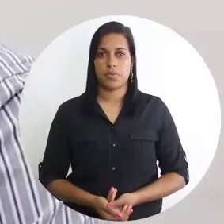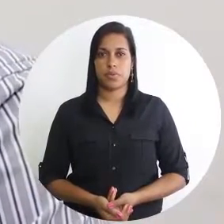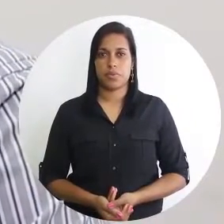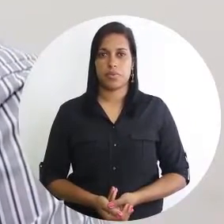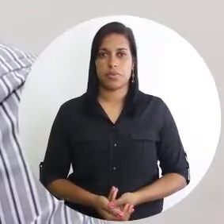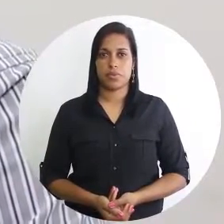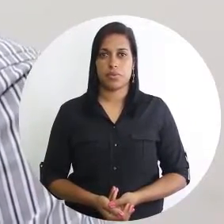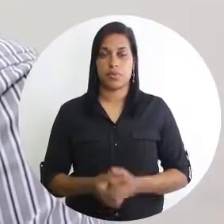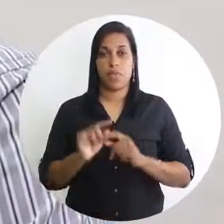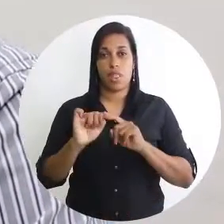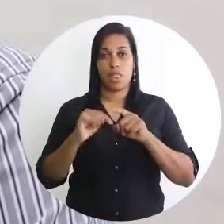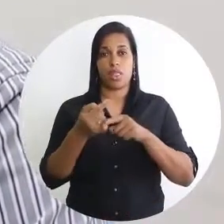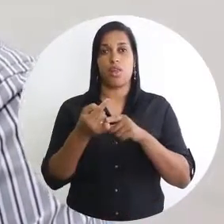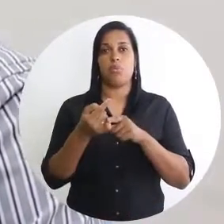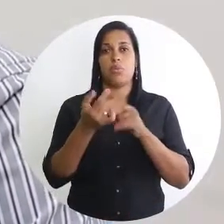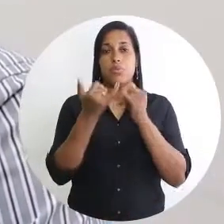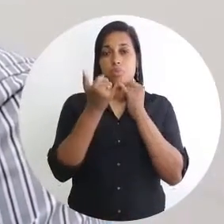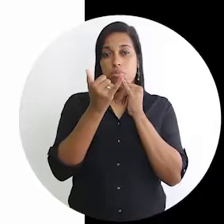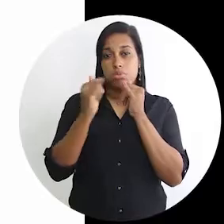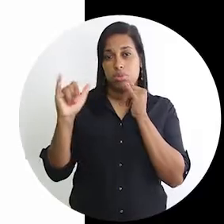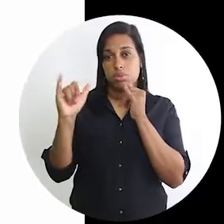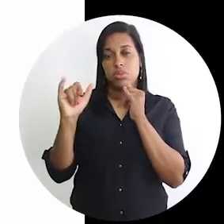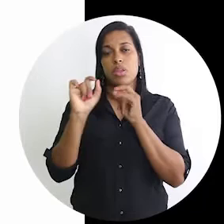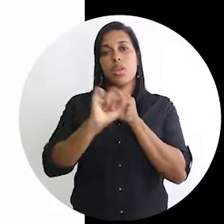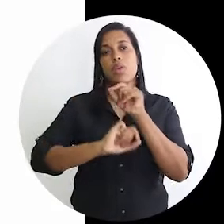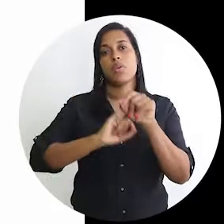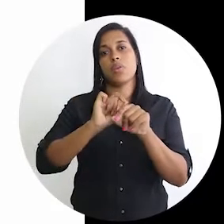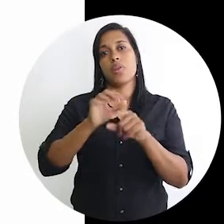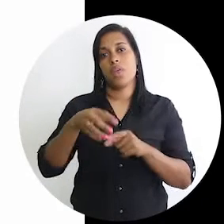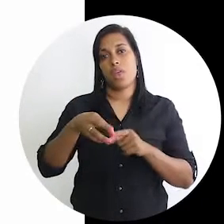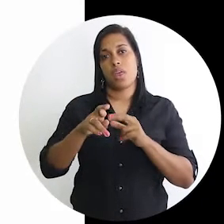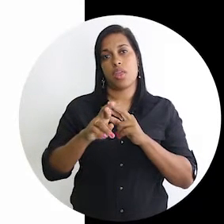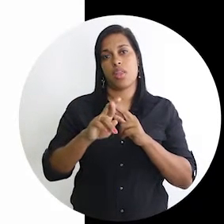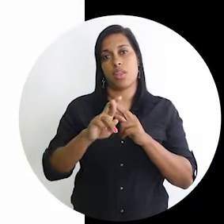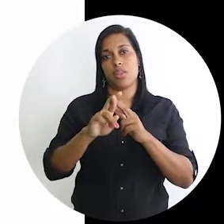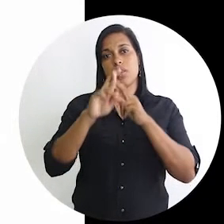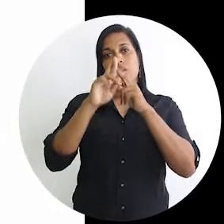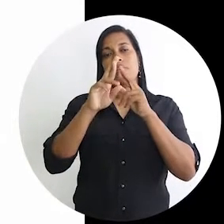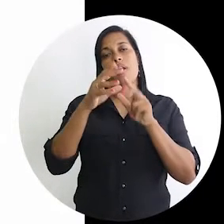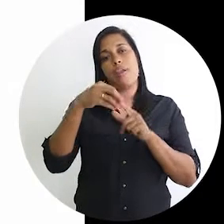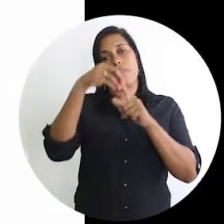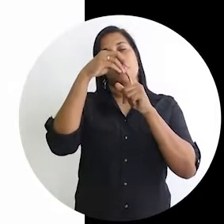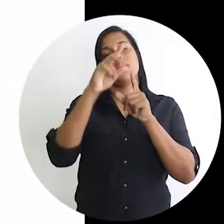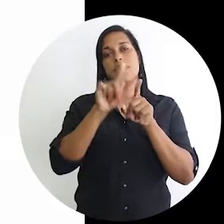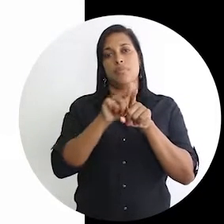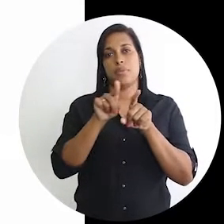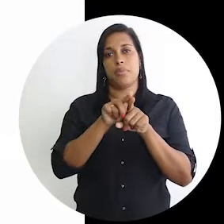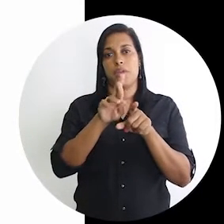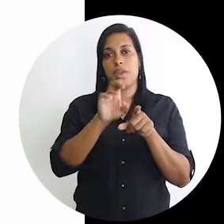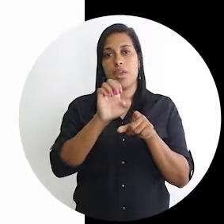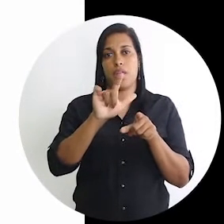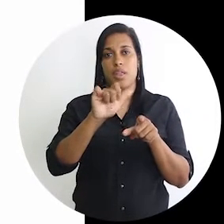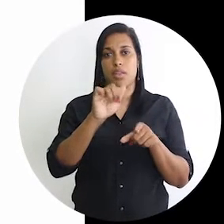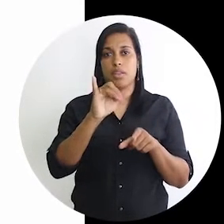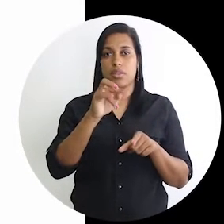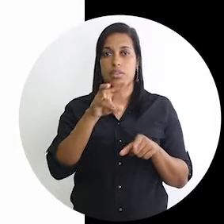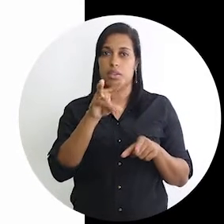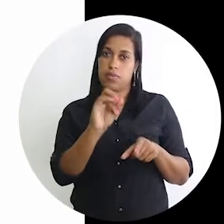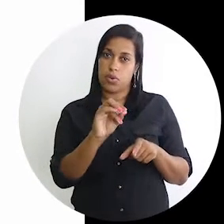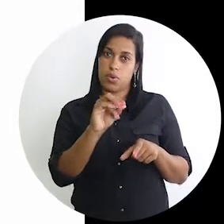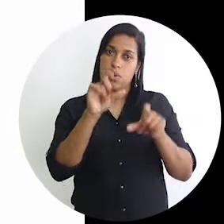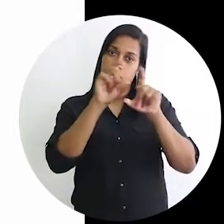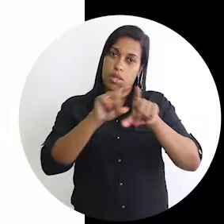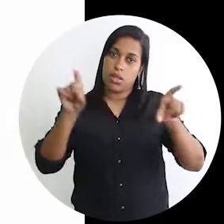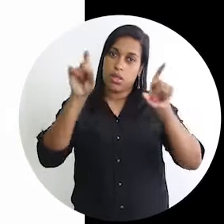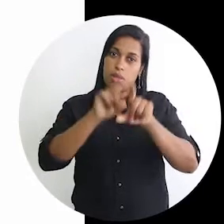Depois do Linear Layout, a gente vai falar um pouco sobre o Relative Layout. O Relative Layout, como o próprio nome já diz, é você colocar um componente de